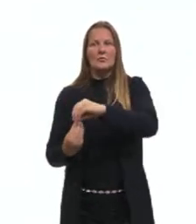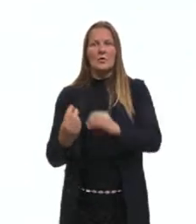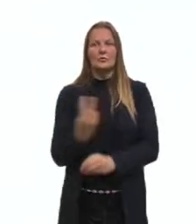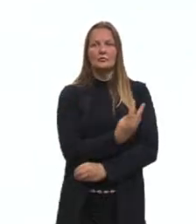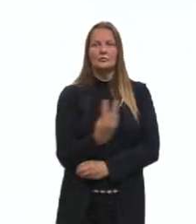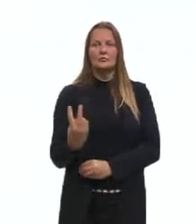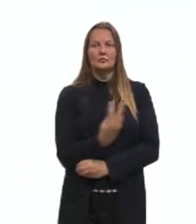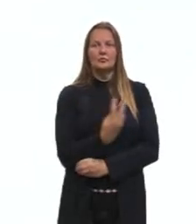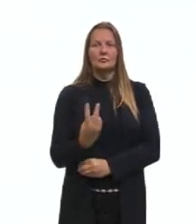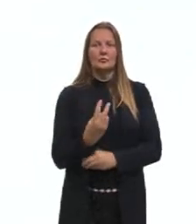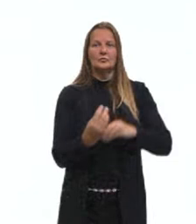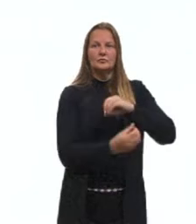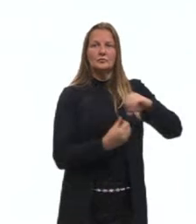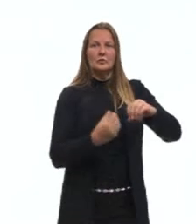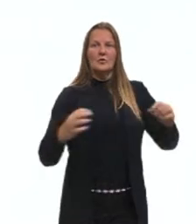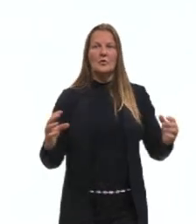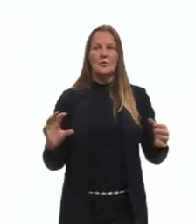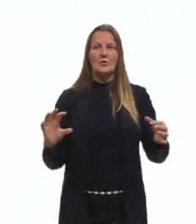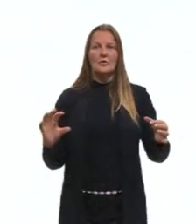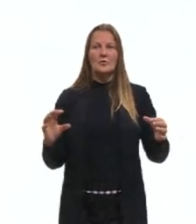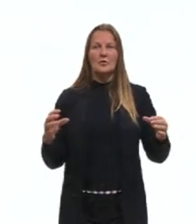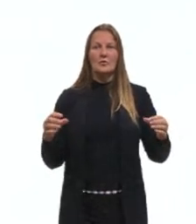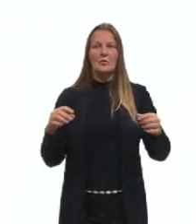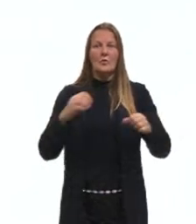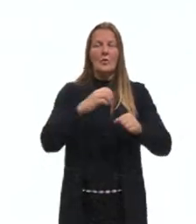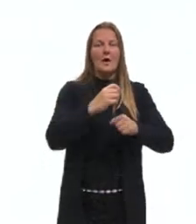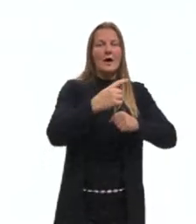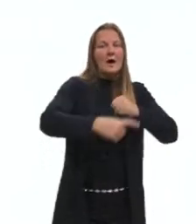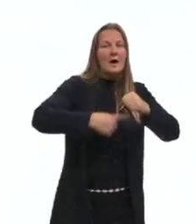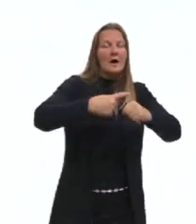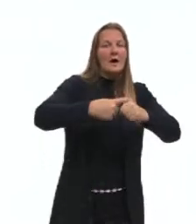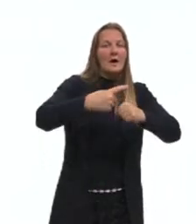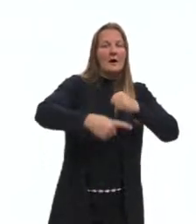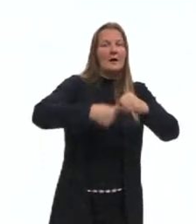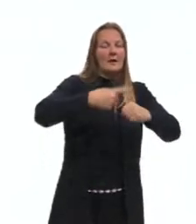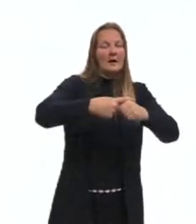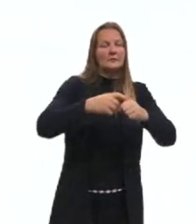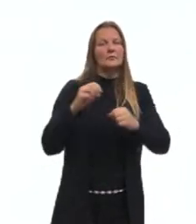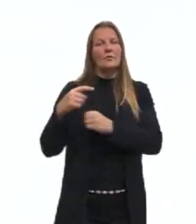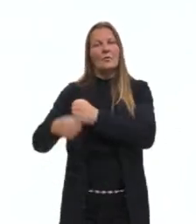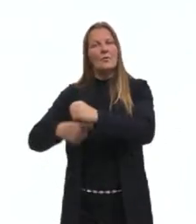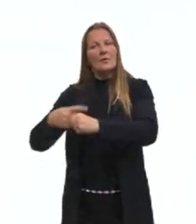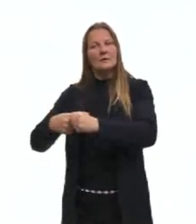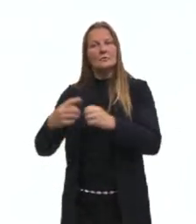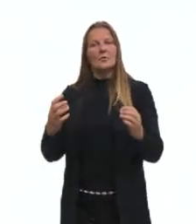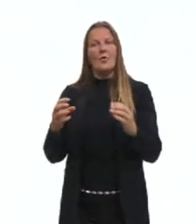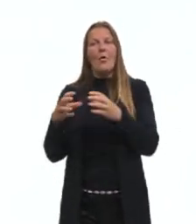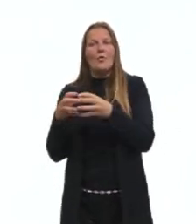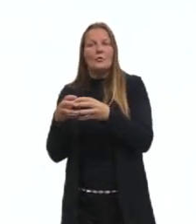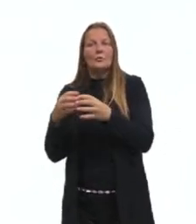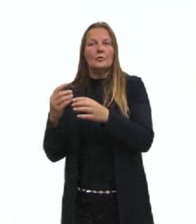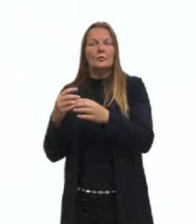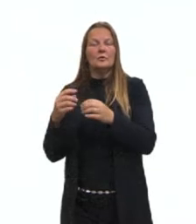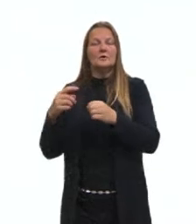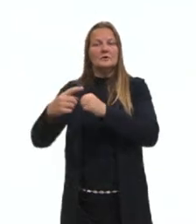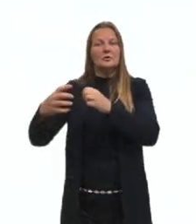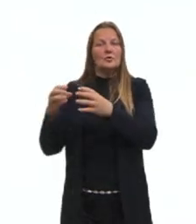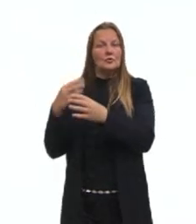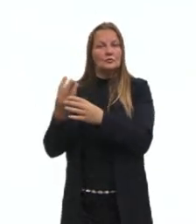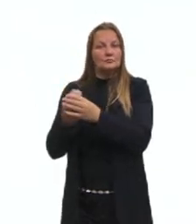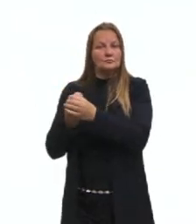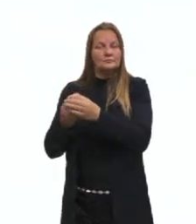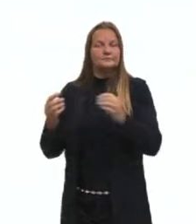vai ocorrer uma troca de um átomo ou um grupo de átomo Entre esses compostos e vão formar outros